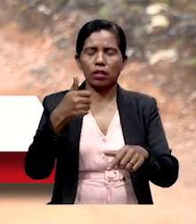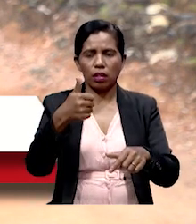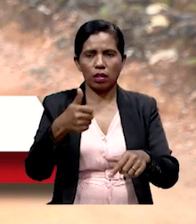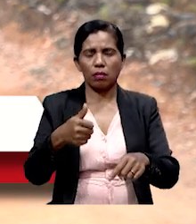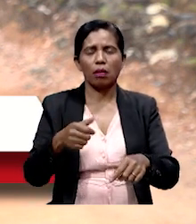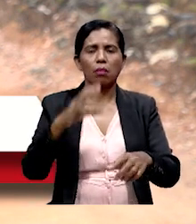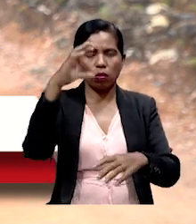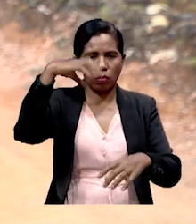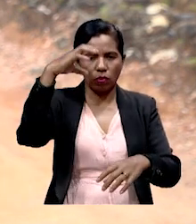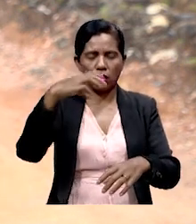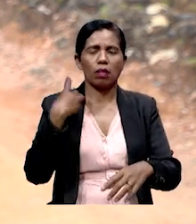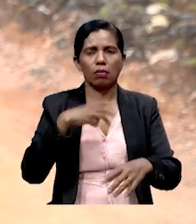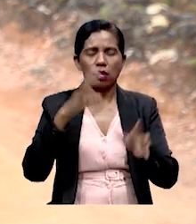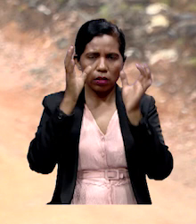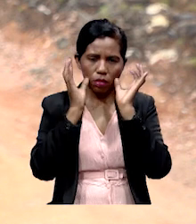bai dene de.